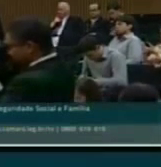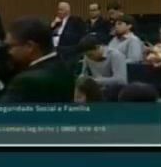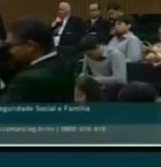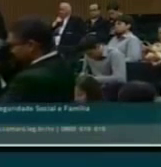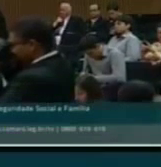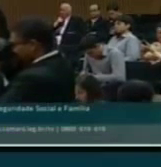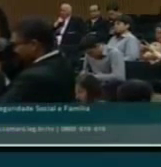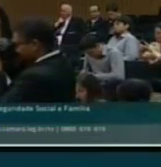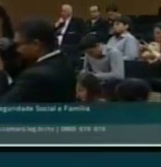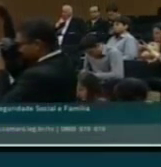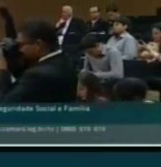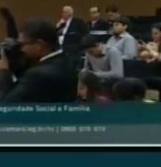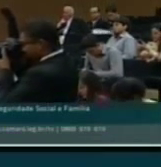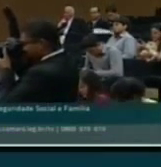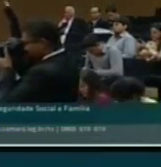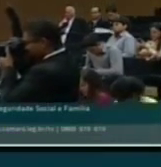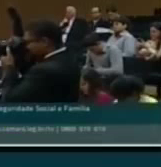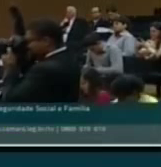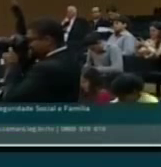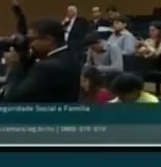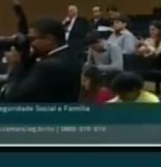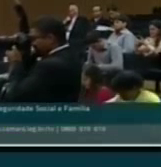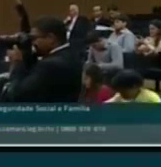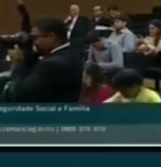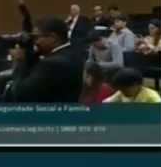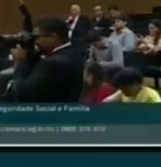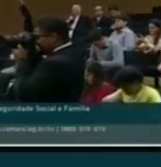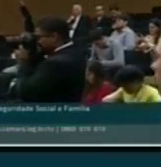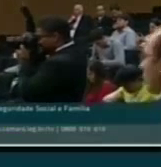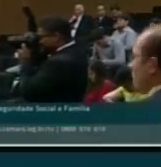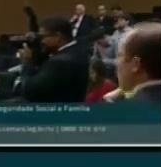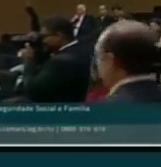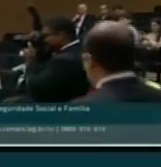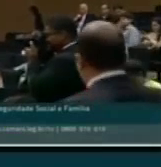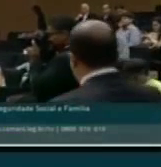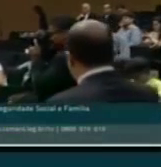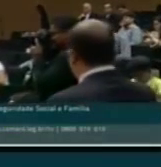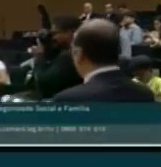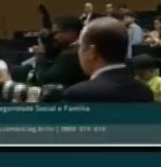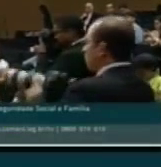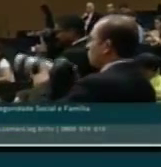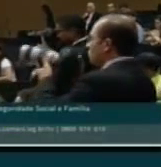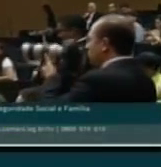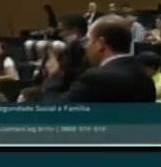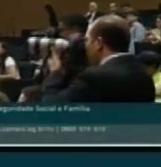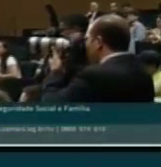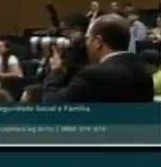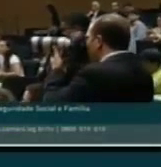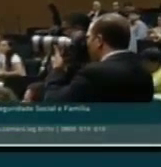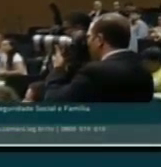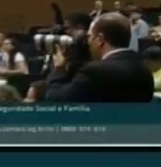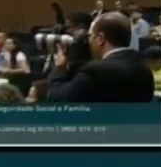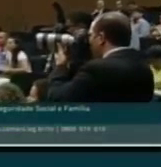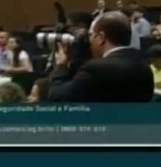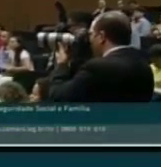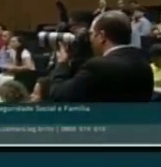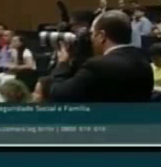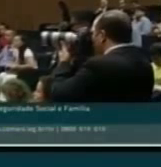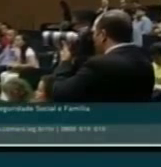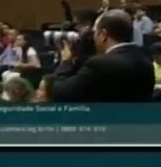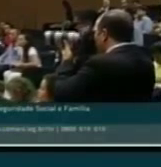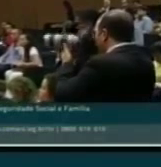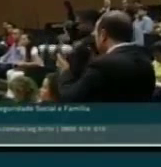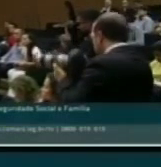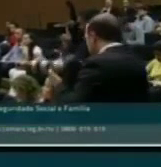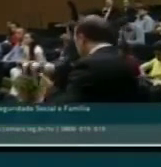de 1942. Infelizmente, a resposta alemã foi rápida. Em 15 de fevereiro do mesmo ano, um navio